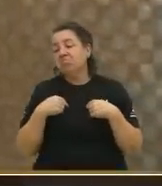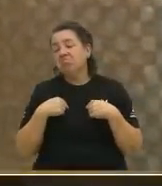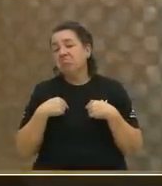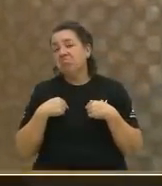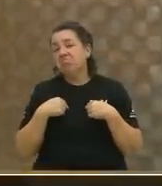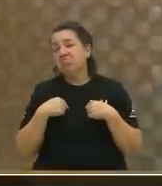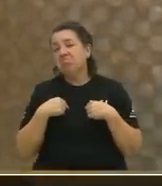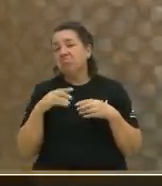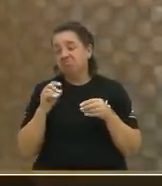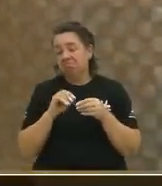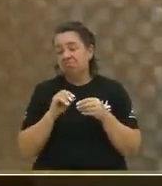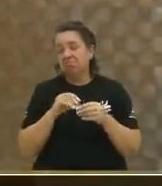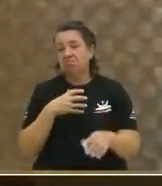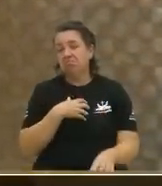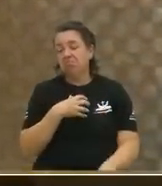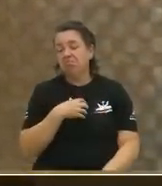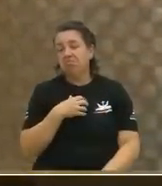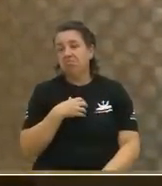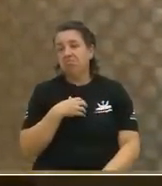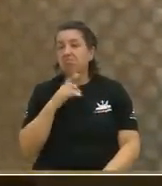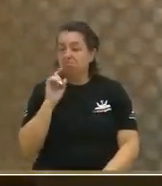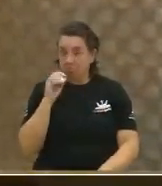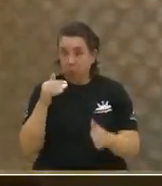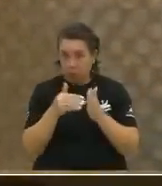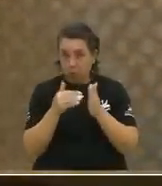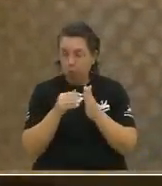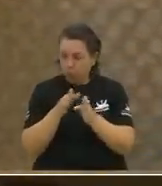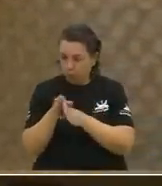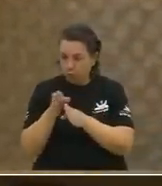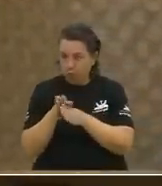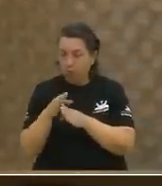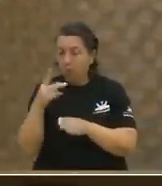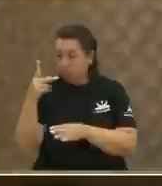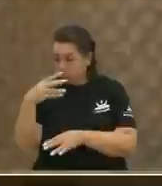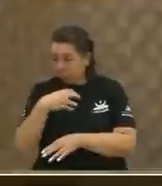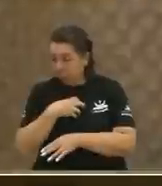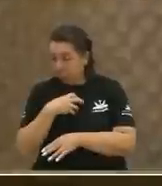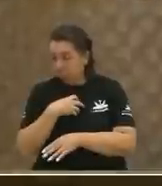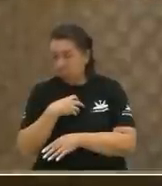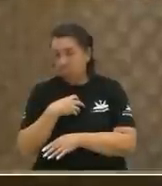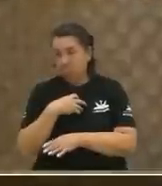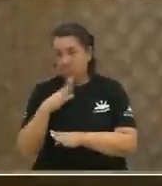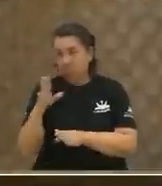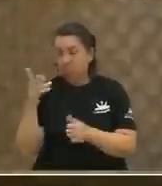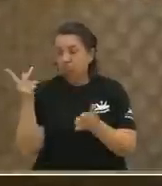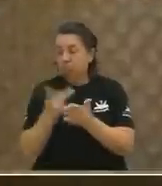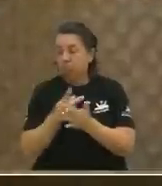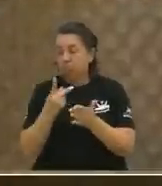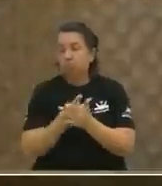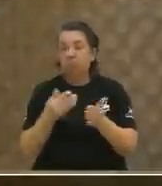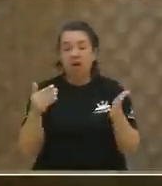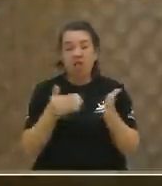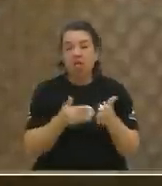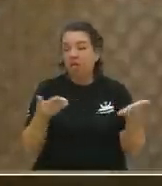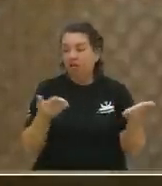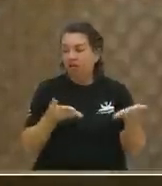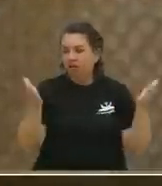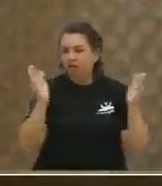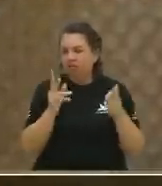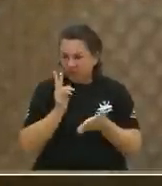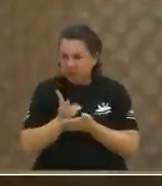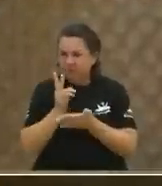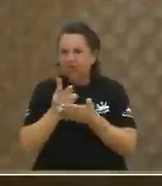falei, pode dar o último conselho? O teu jeito deu errado e vai dar